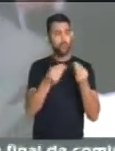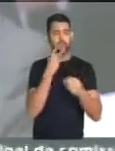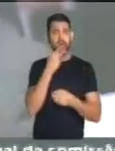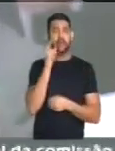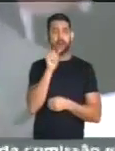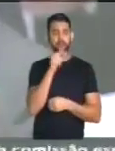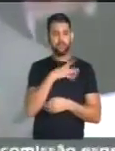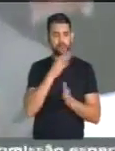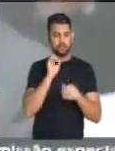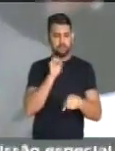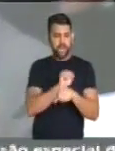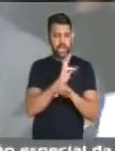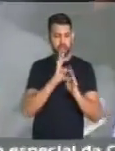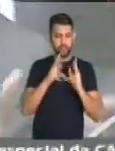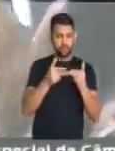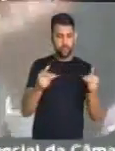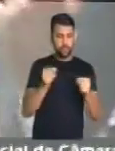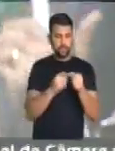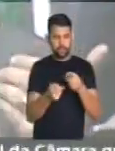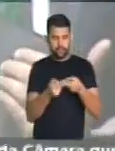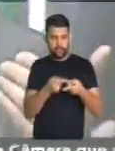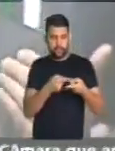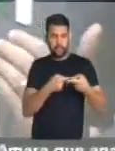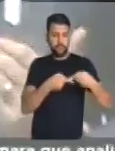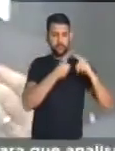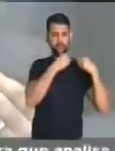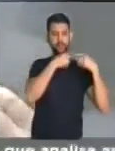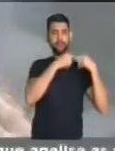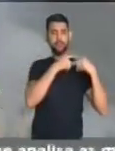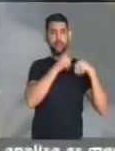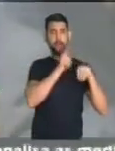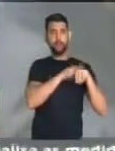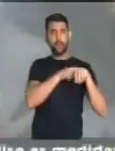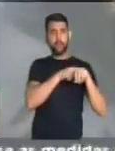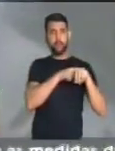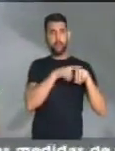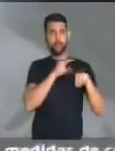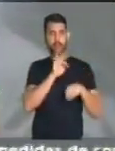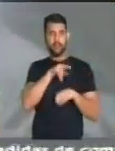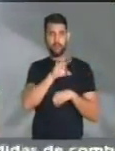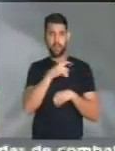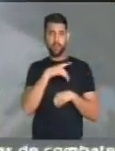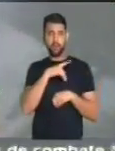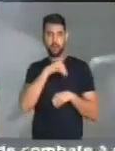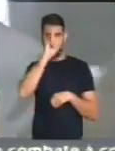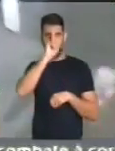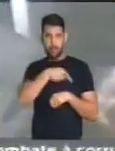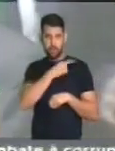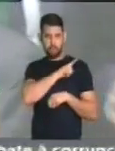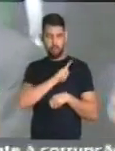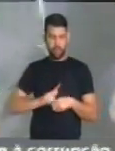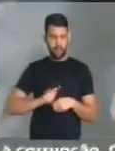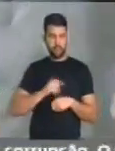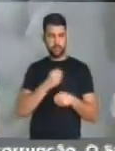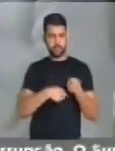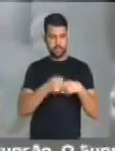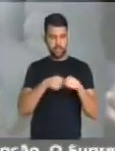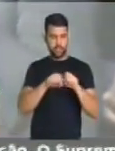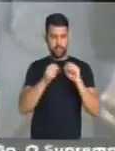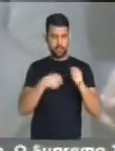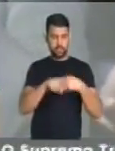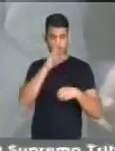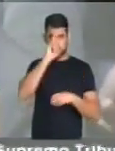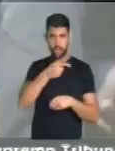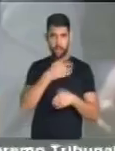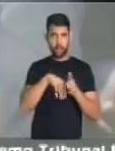disséssemos, para tudo isso e voltamos ao período que o FMI comandava, que o sistema financeiro